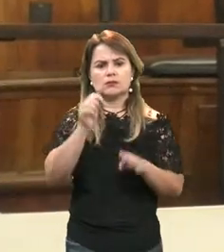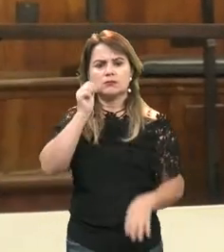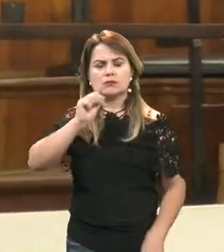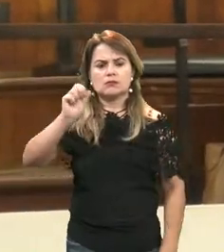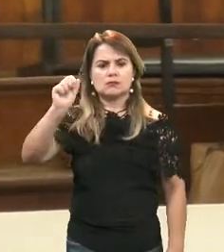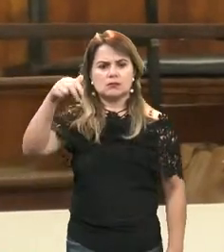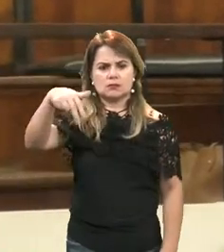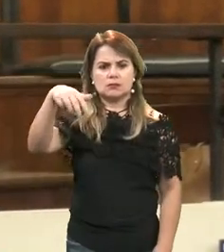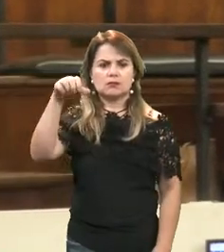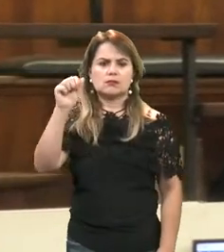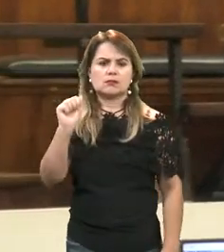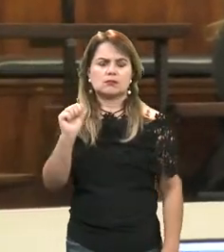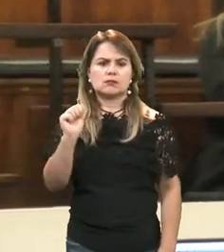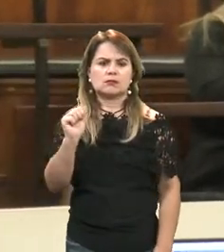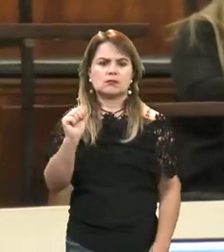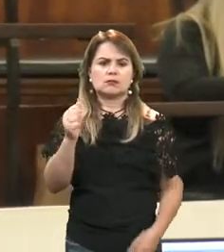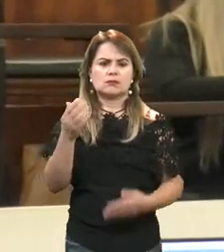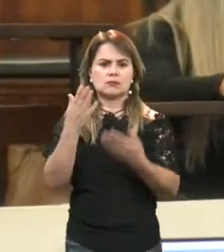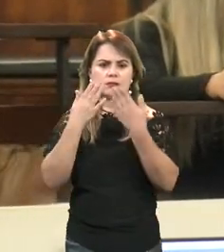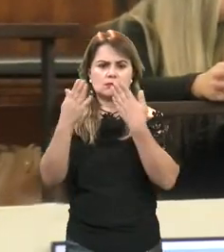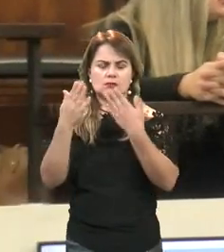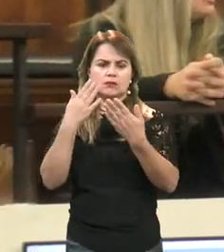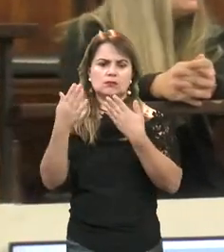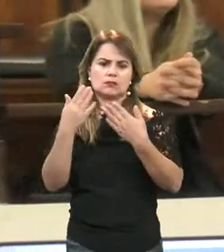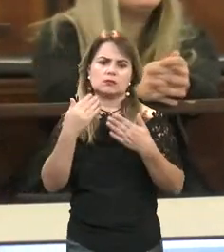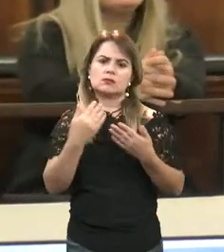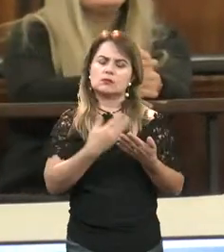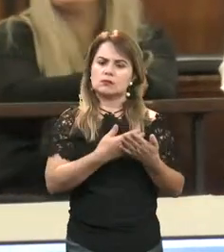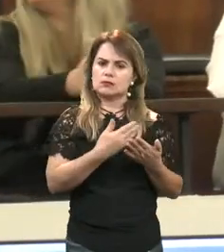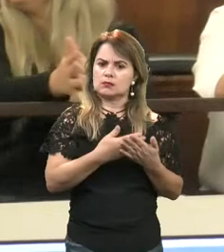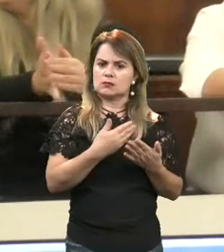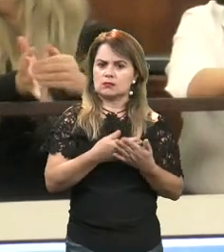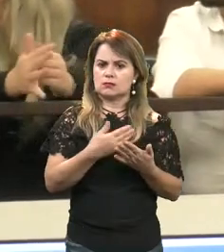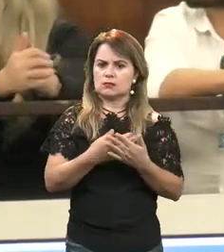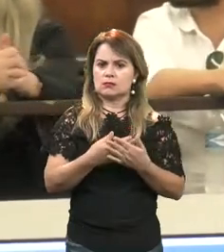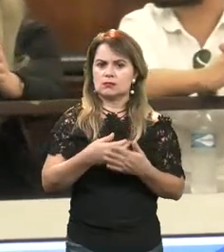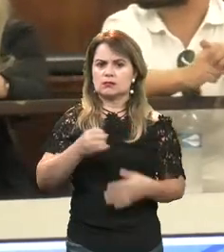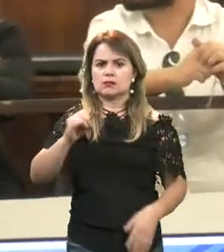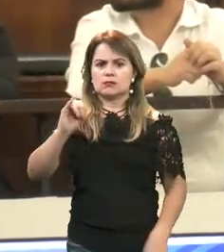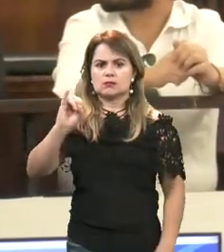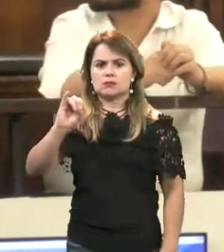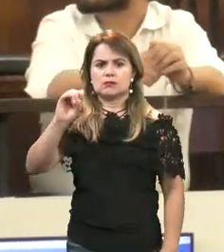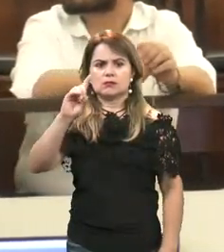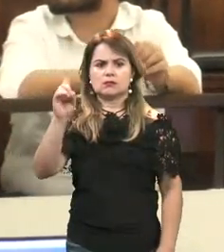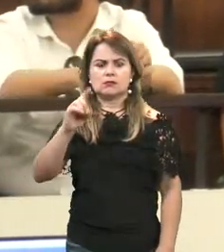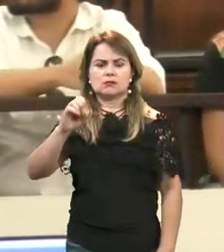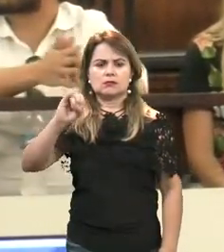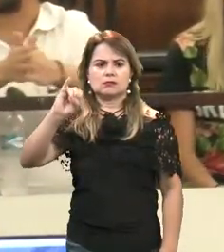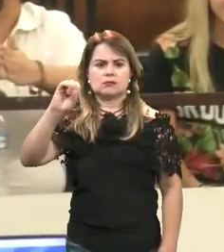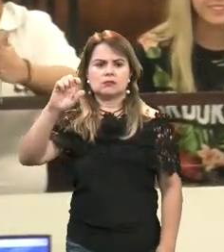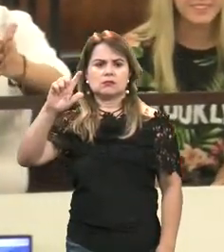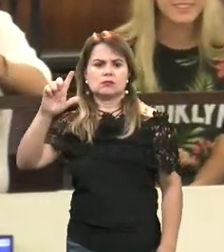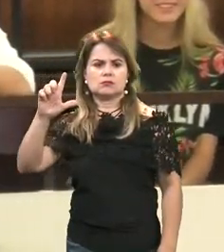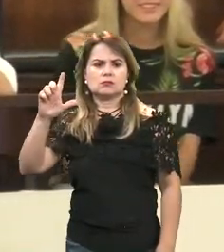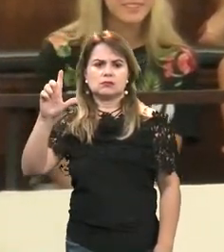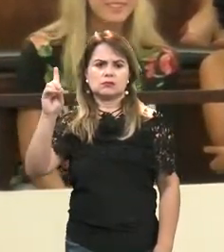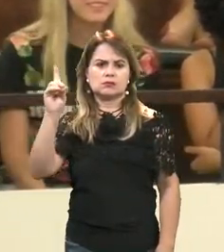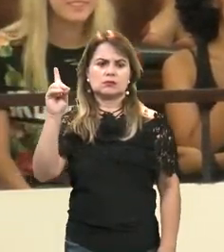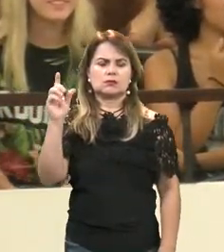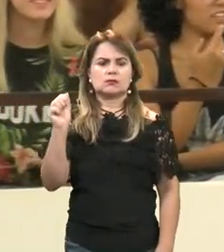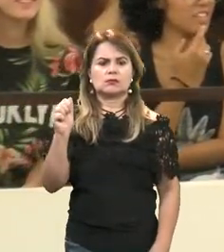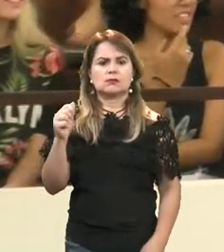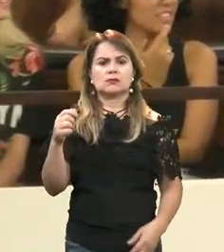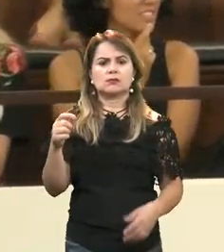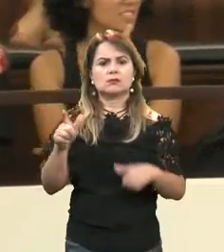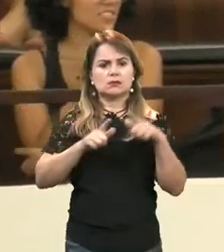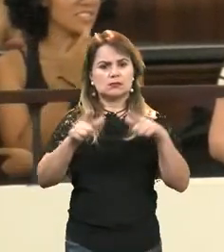de Psicologia e docente da Unimar, Isilda Maria da Rocha Figueiredo, voluntária